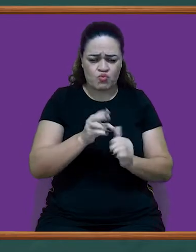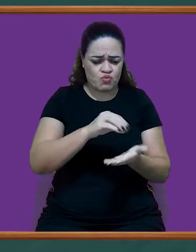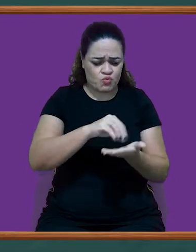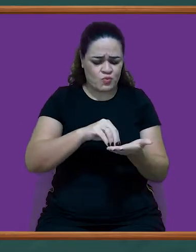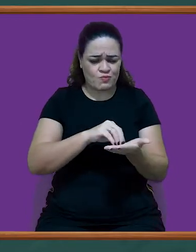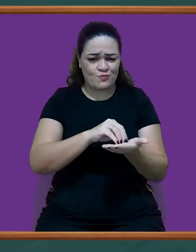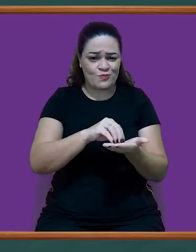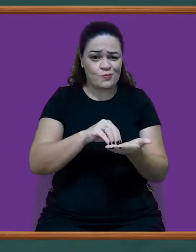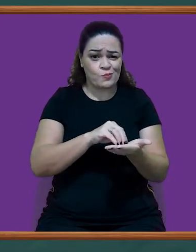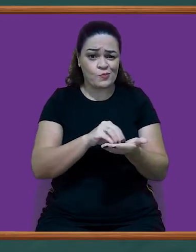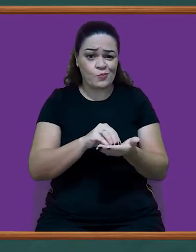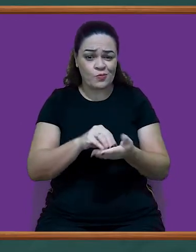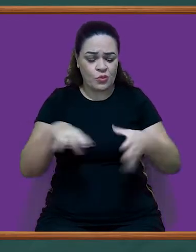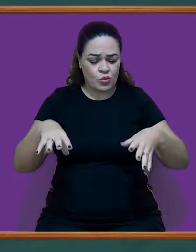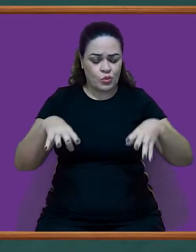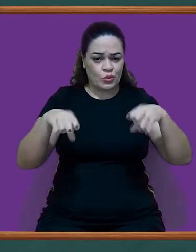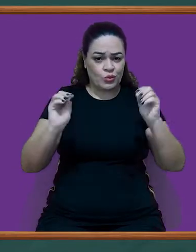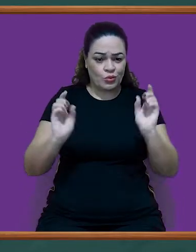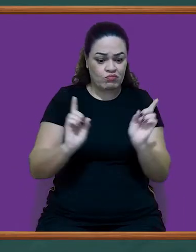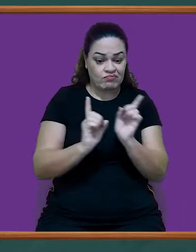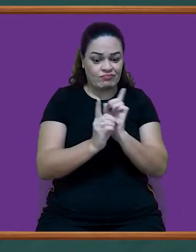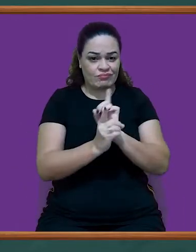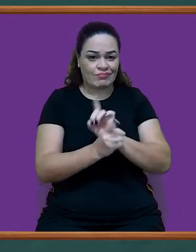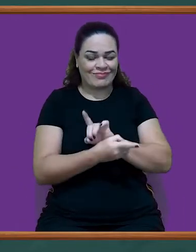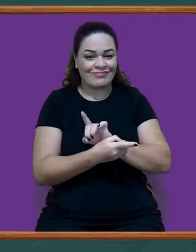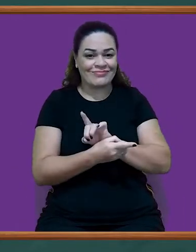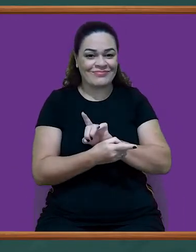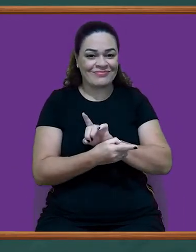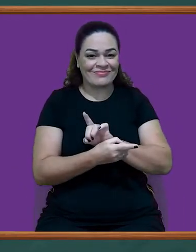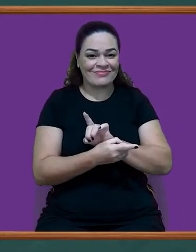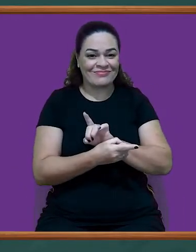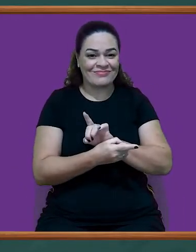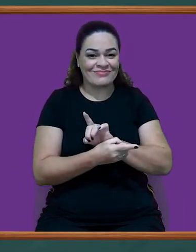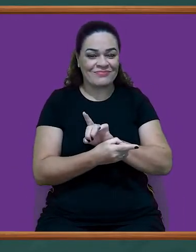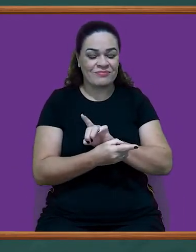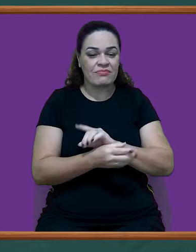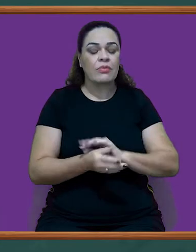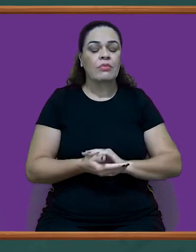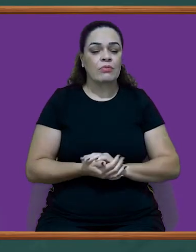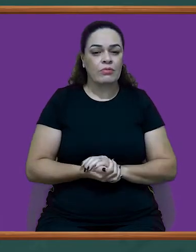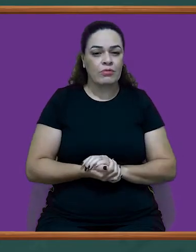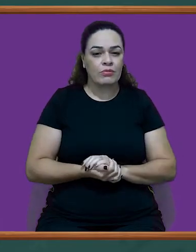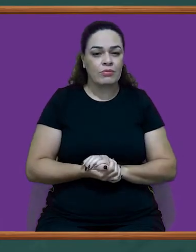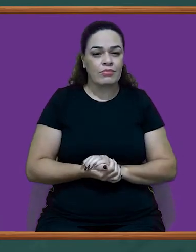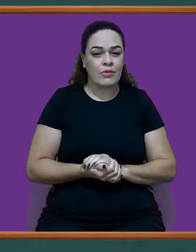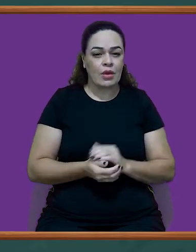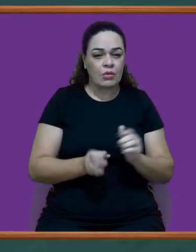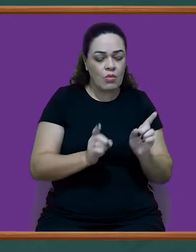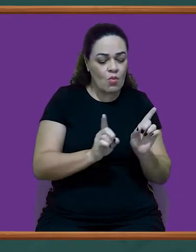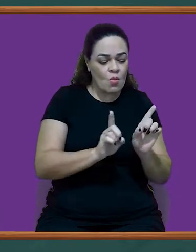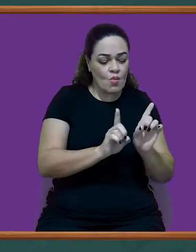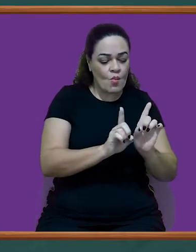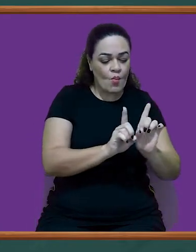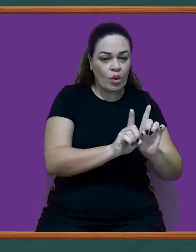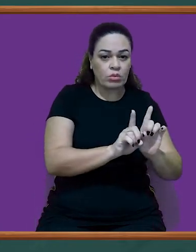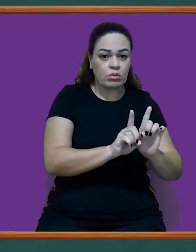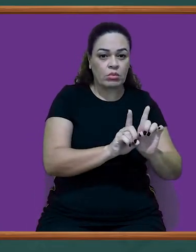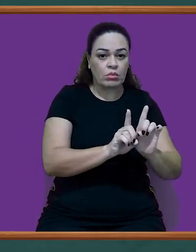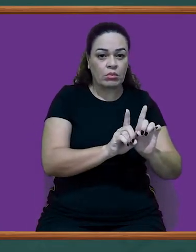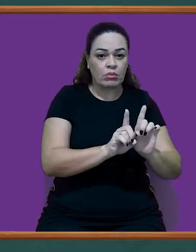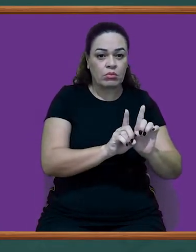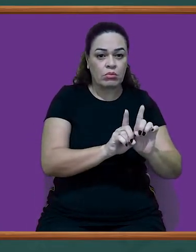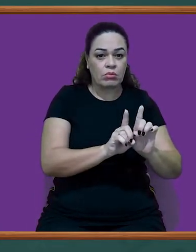então a torre vem para cá o rei foi para a direita e a torre veio para a esquerda e parou do ladinho do rei